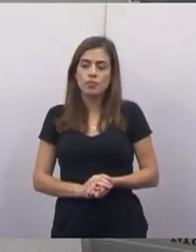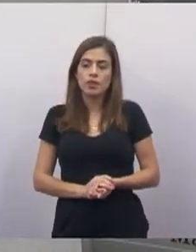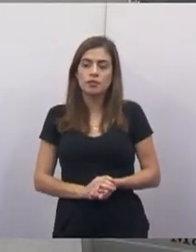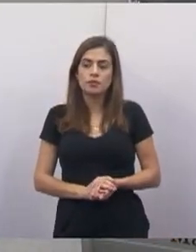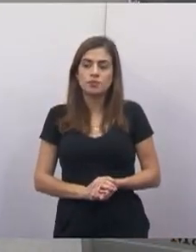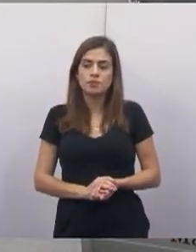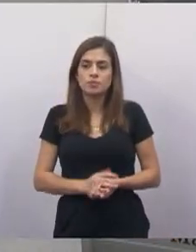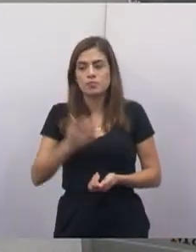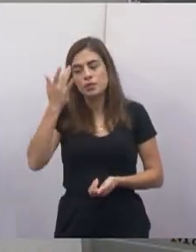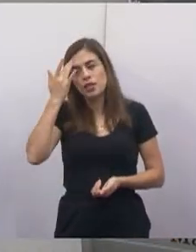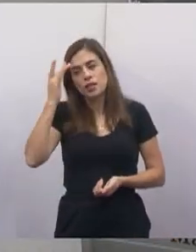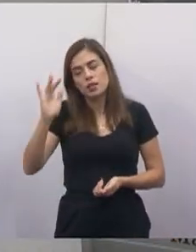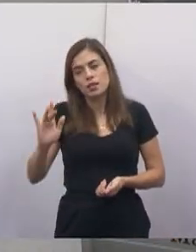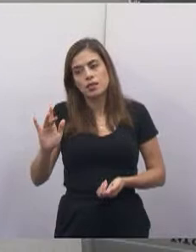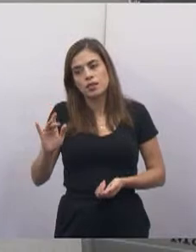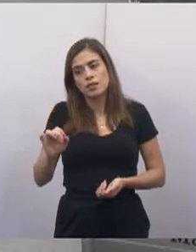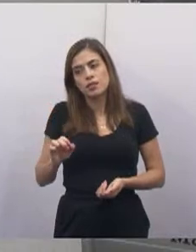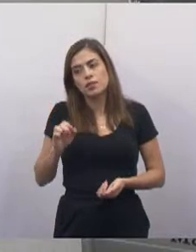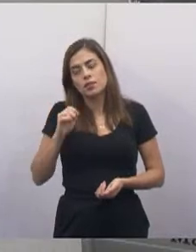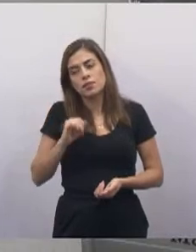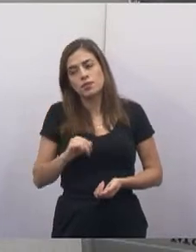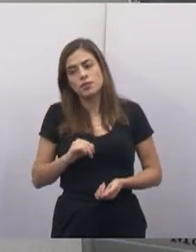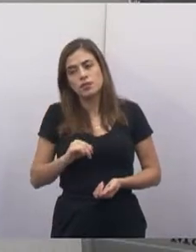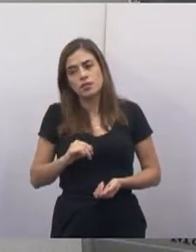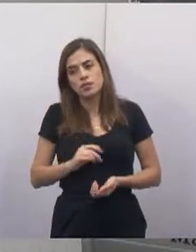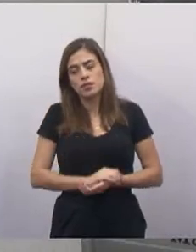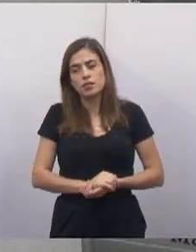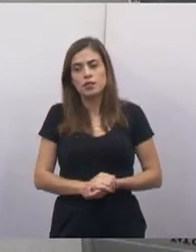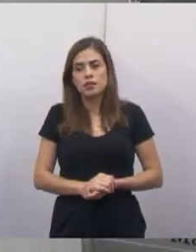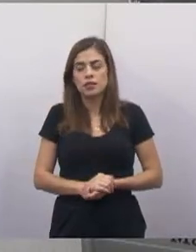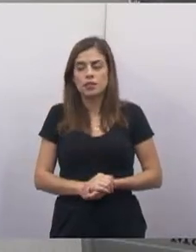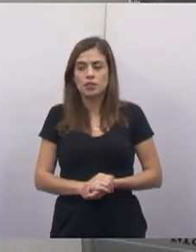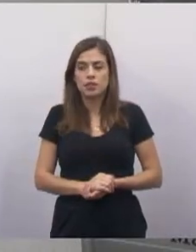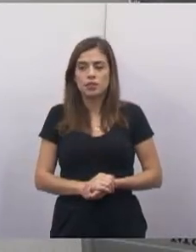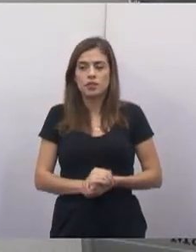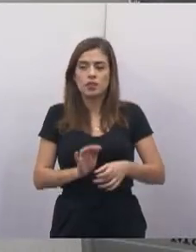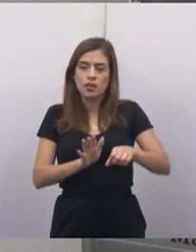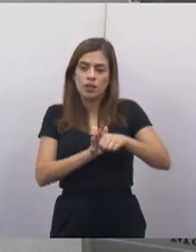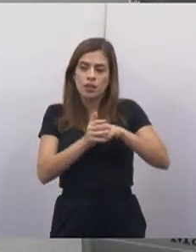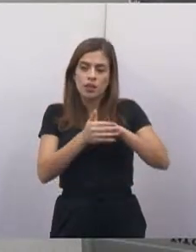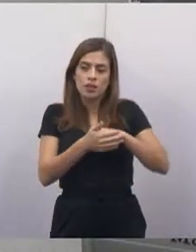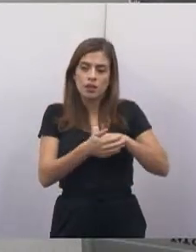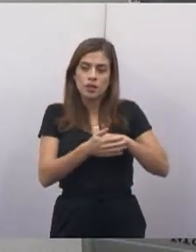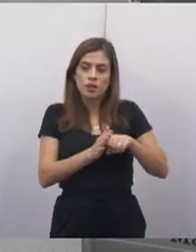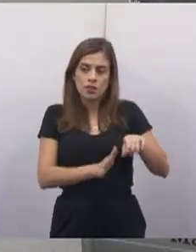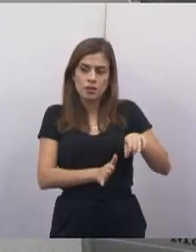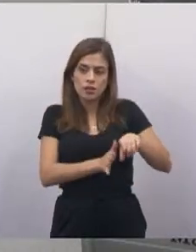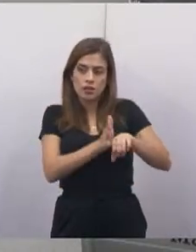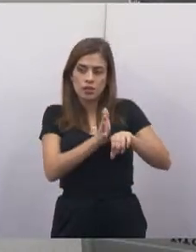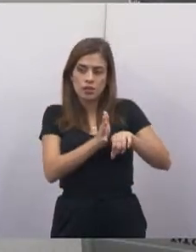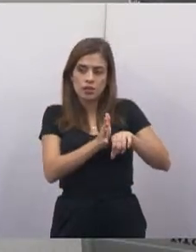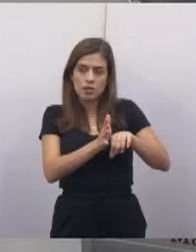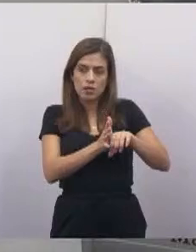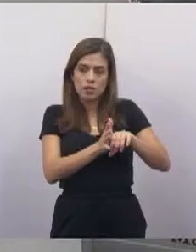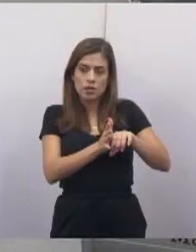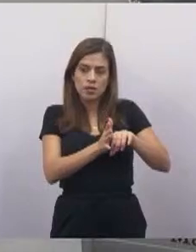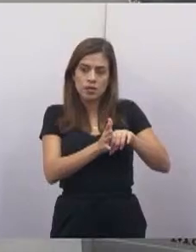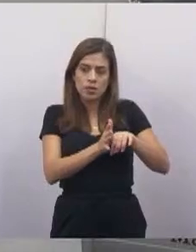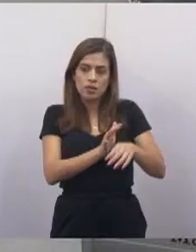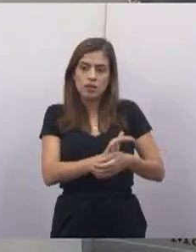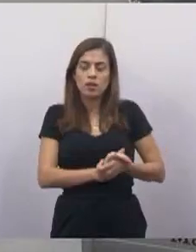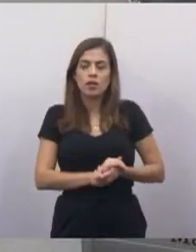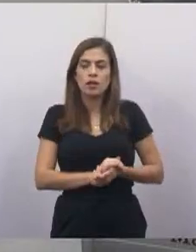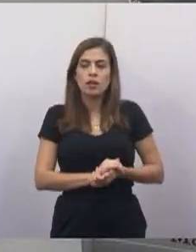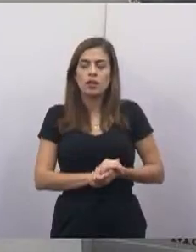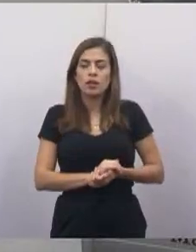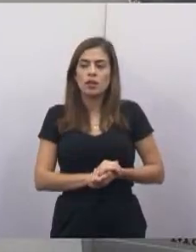não sei se isso seria a colocação de grades protetoras, as grades